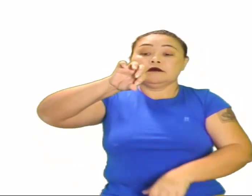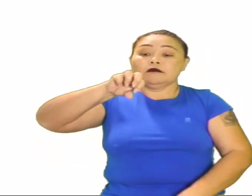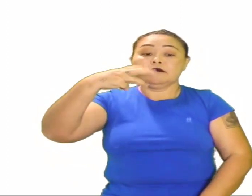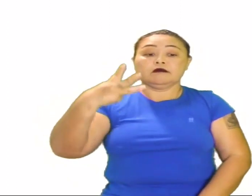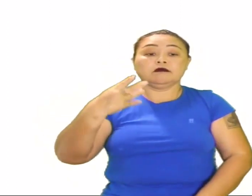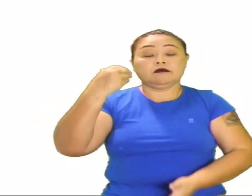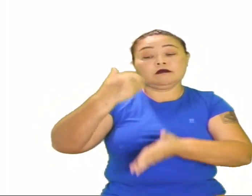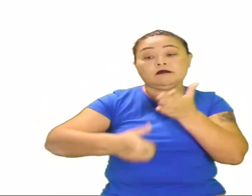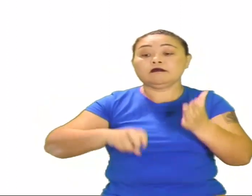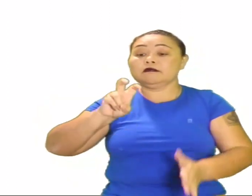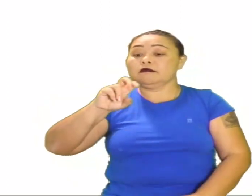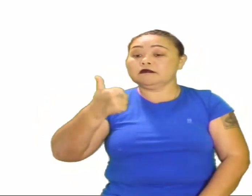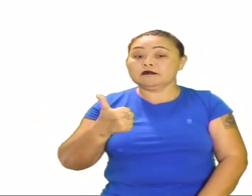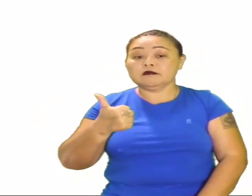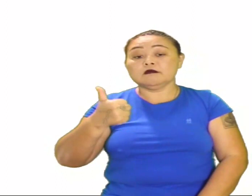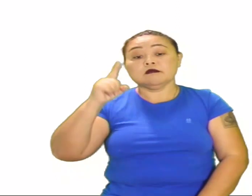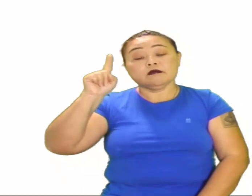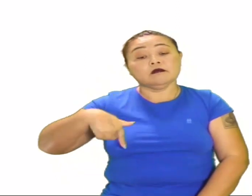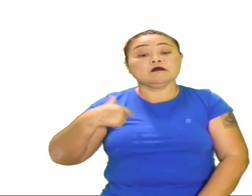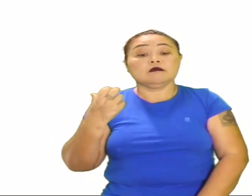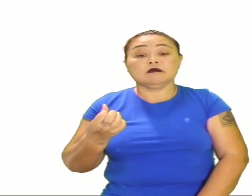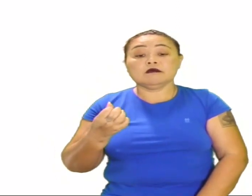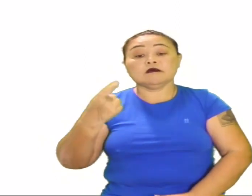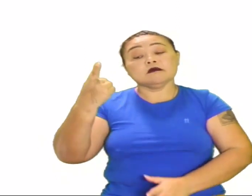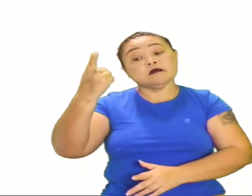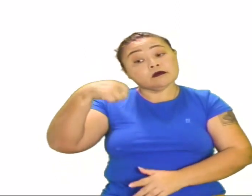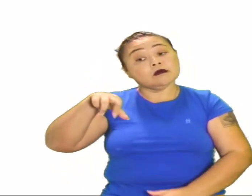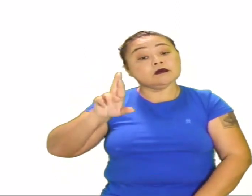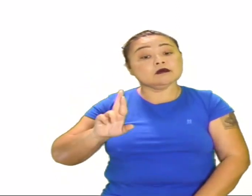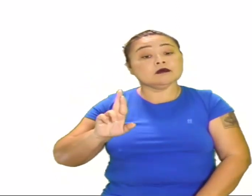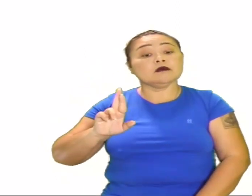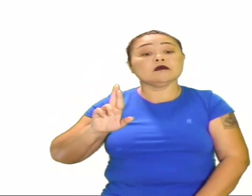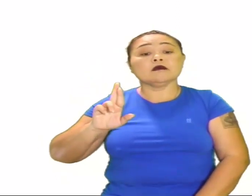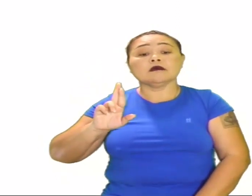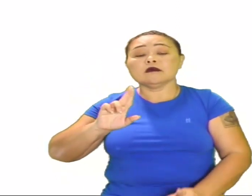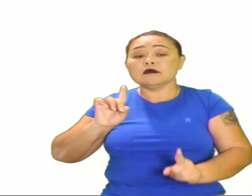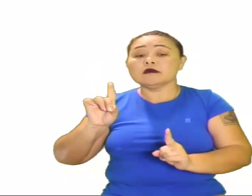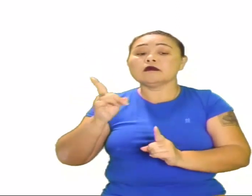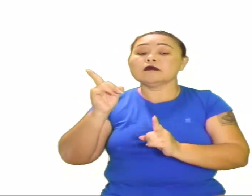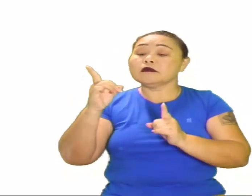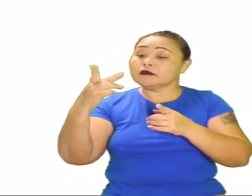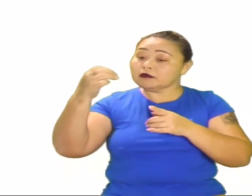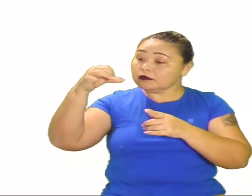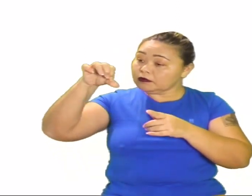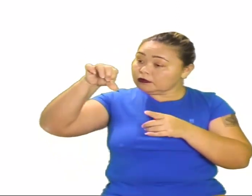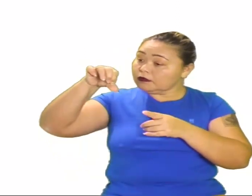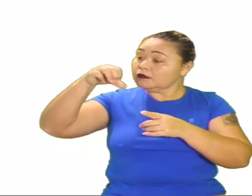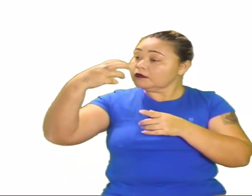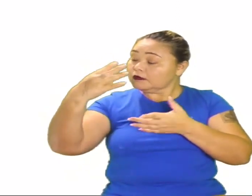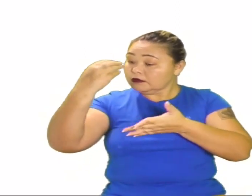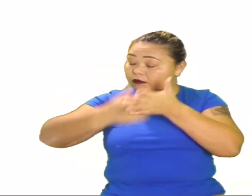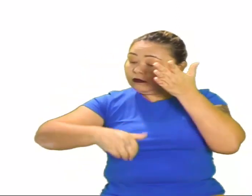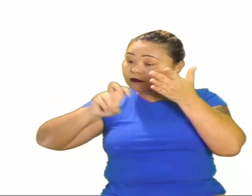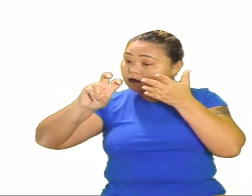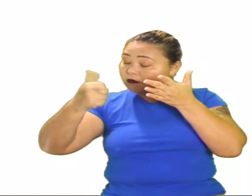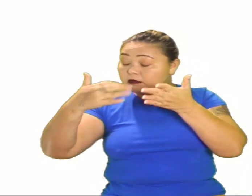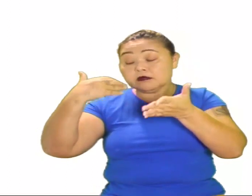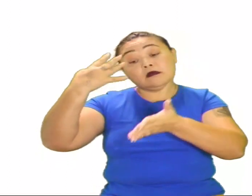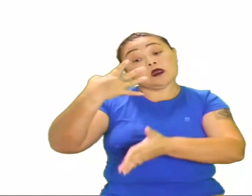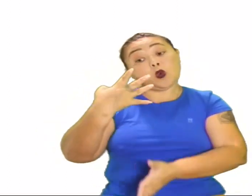93 menos 51 vai ser igual a 6 vezes a razão. Quanto é 93 menos 51?